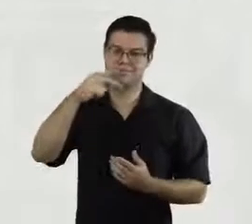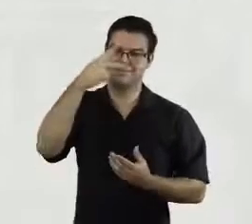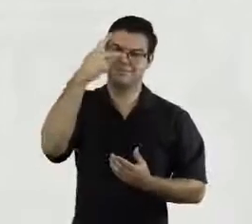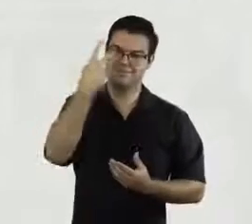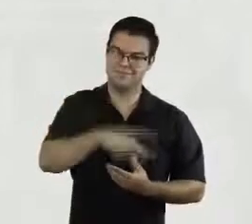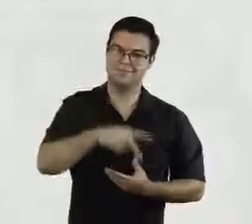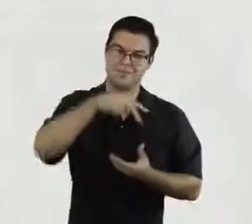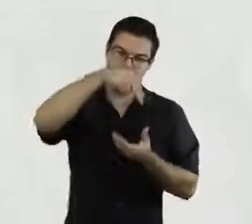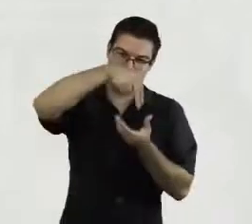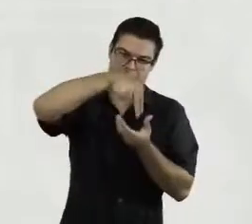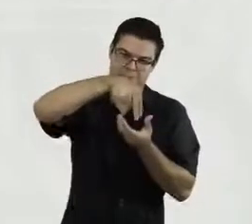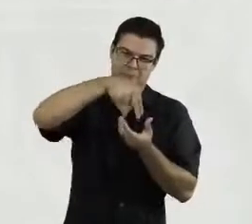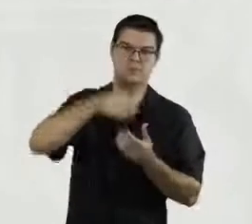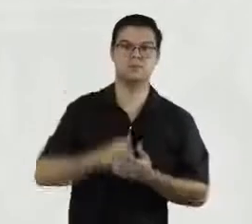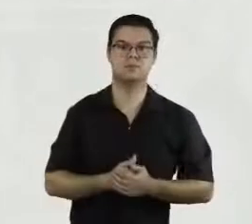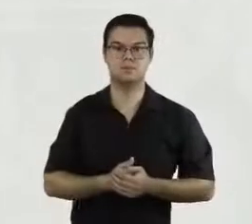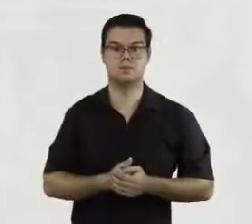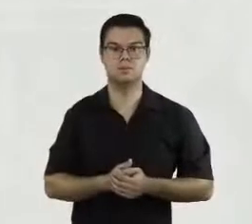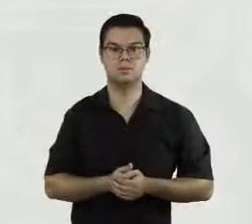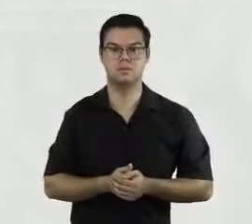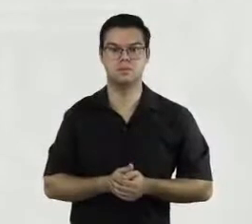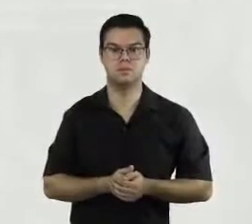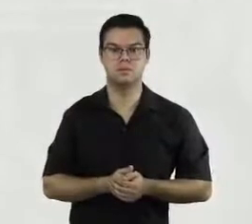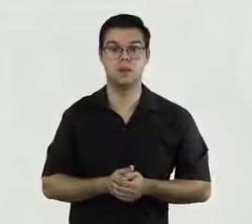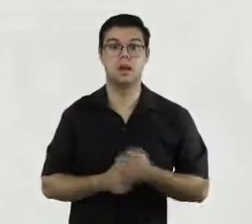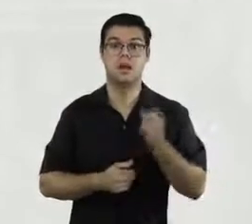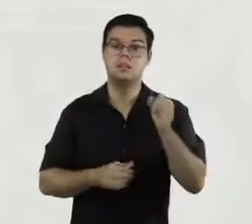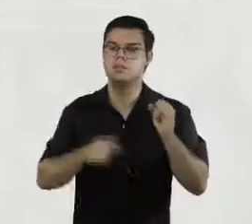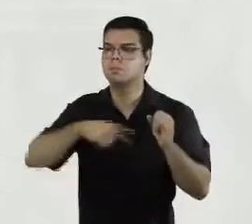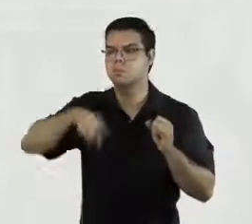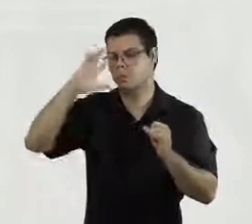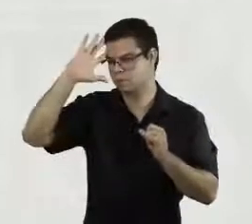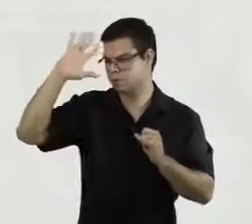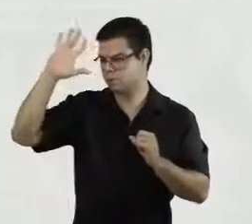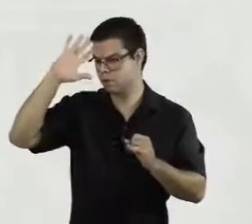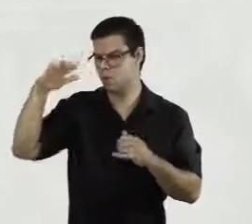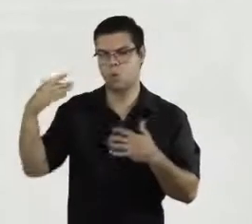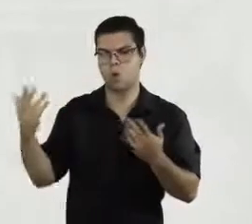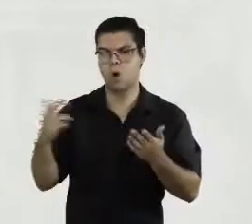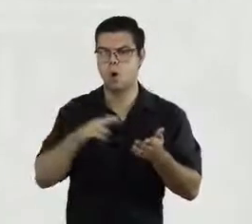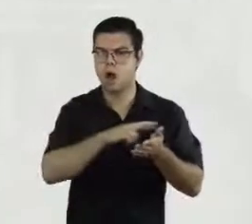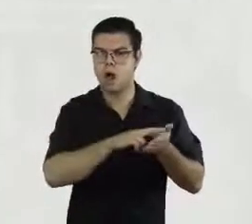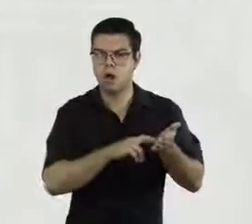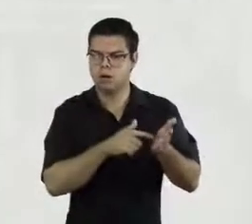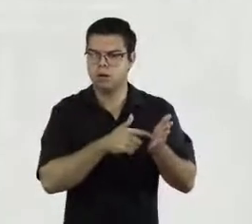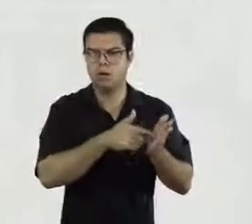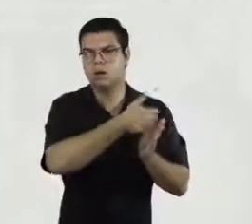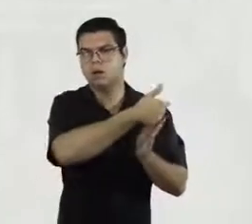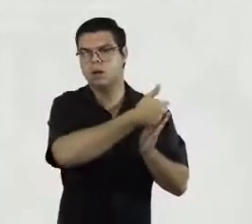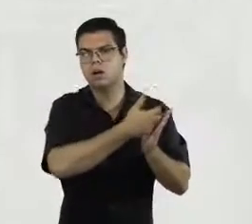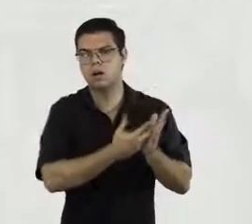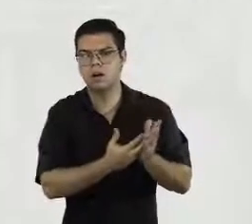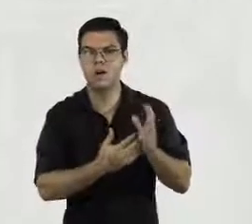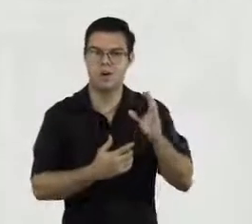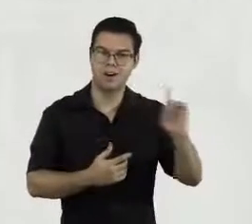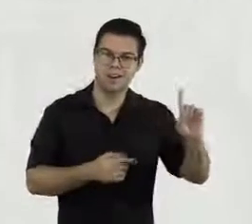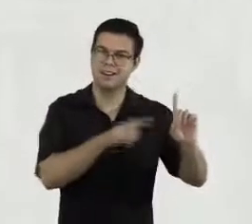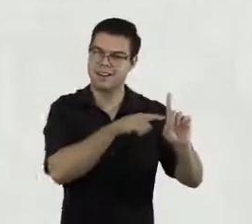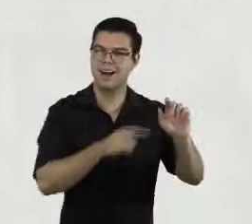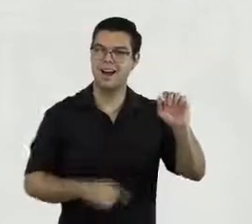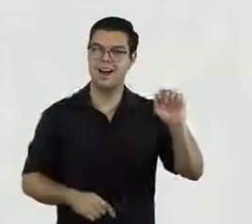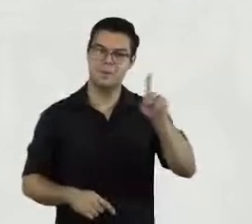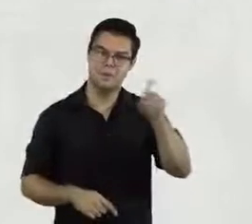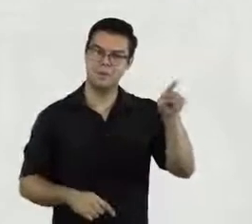Se a gente refletir sobre o relatório coordenado pela professora Anice